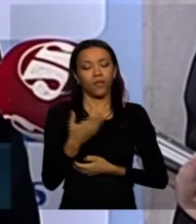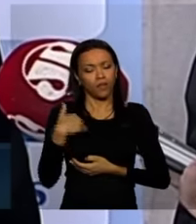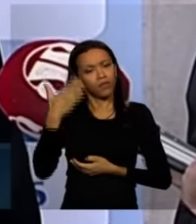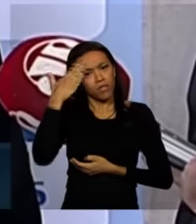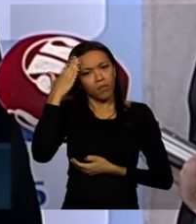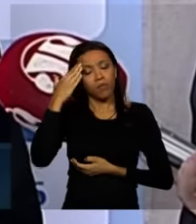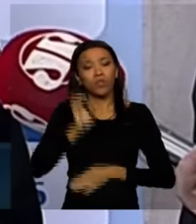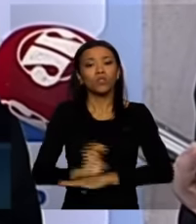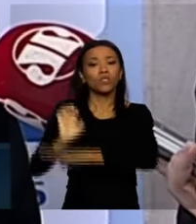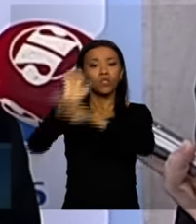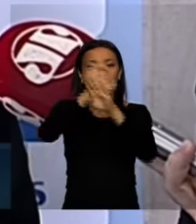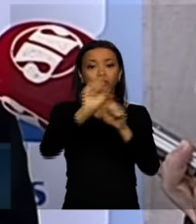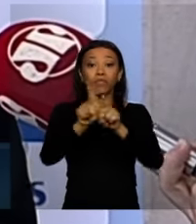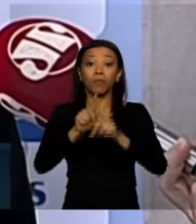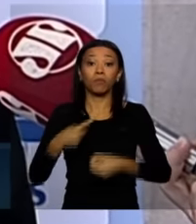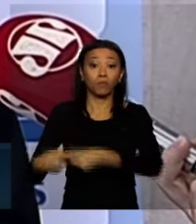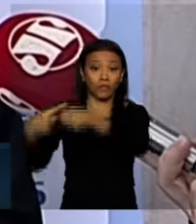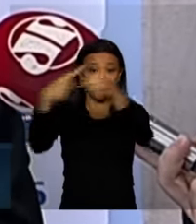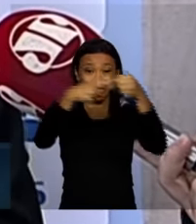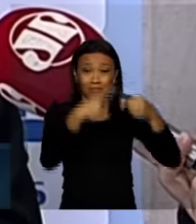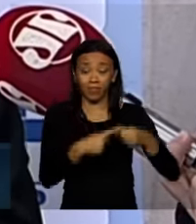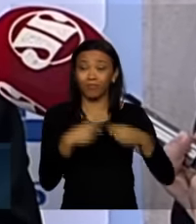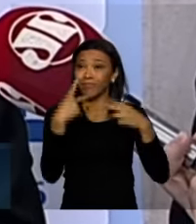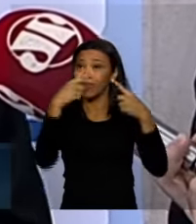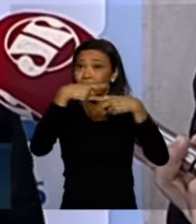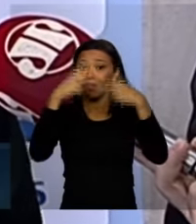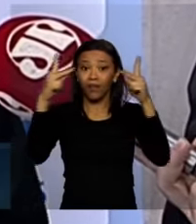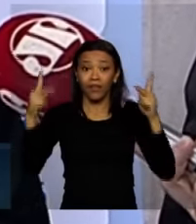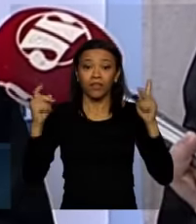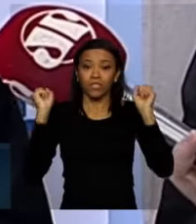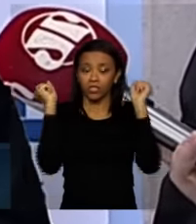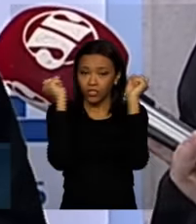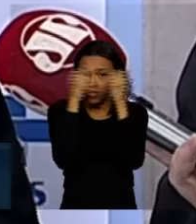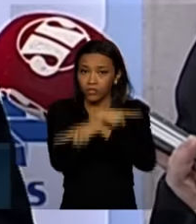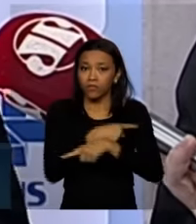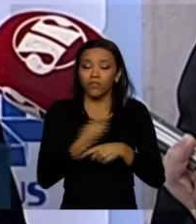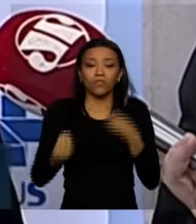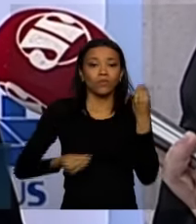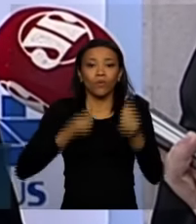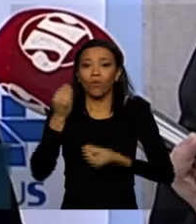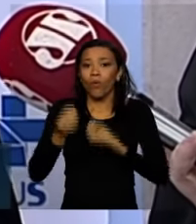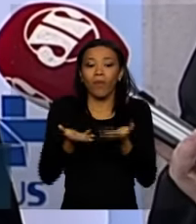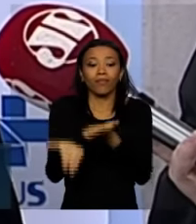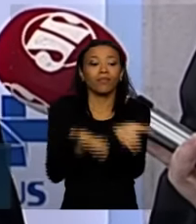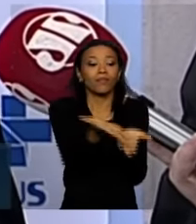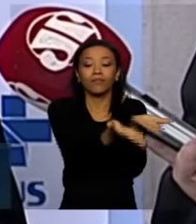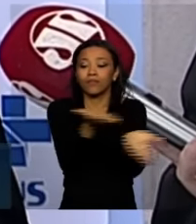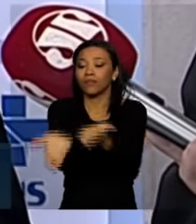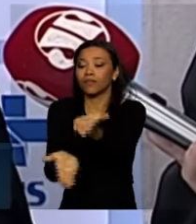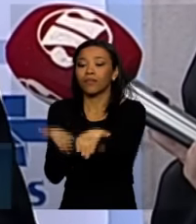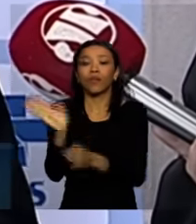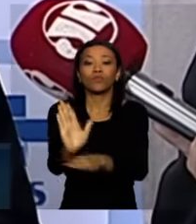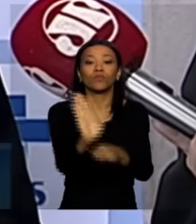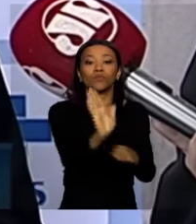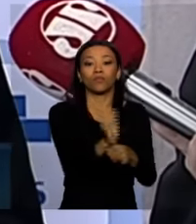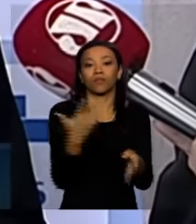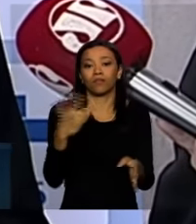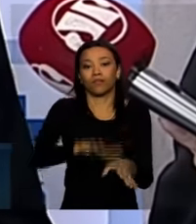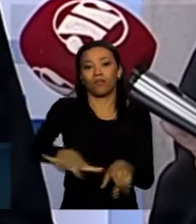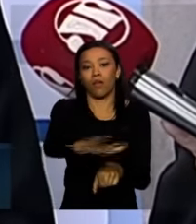os municípios estão com muita dificuldade de atender sobretudo a demanda de saúde